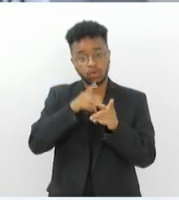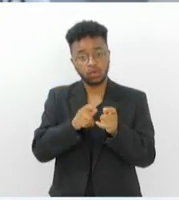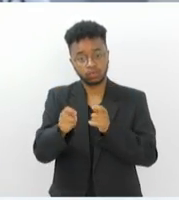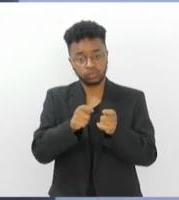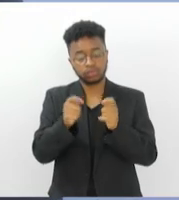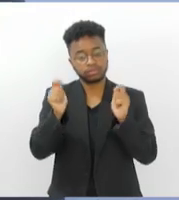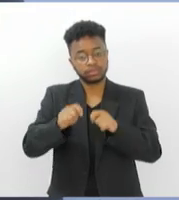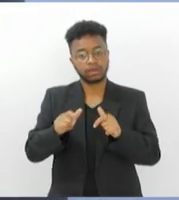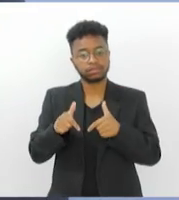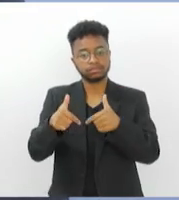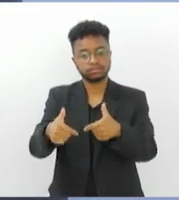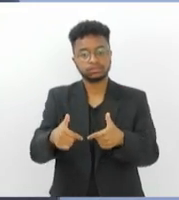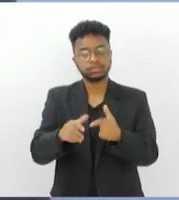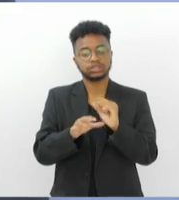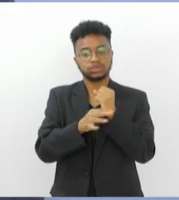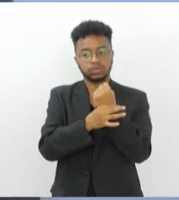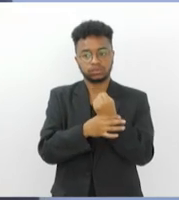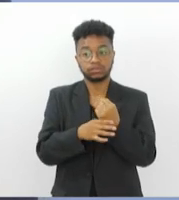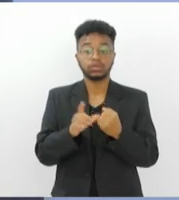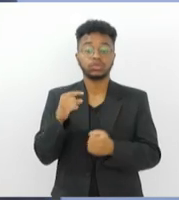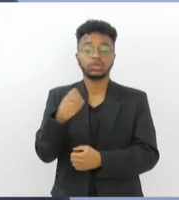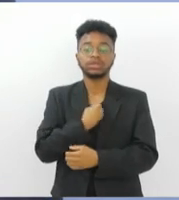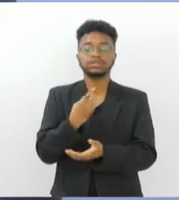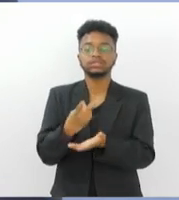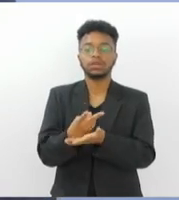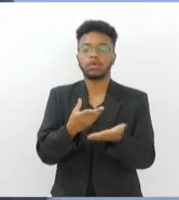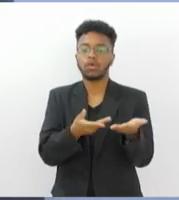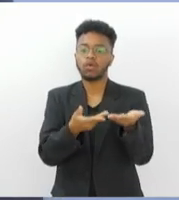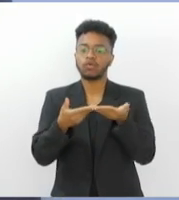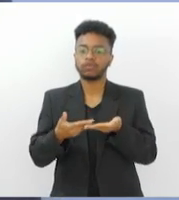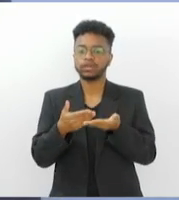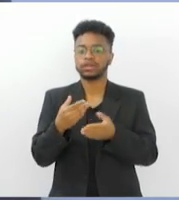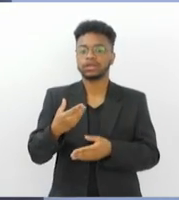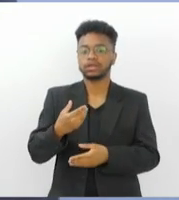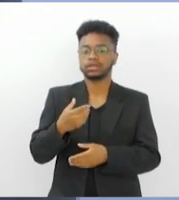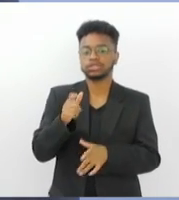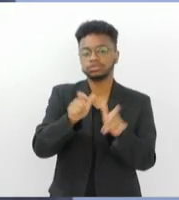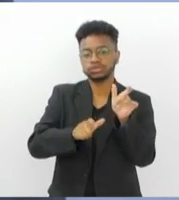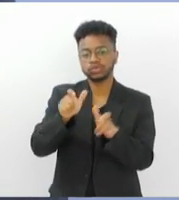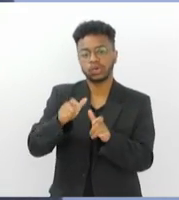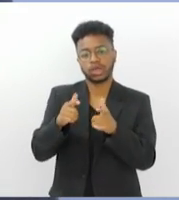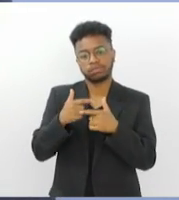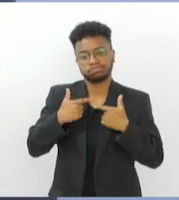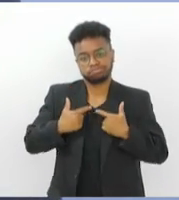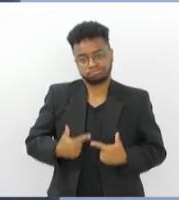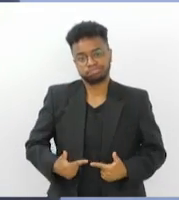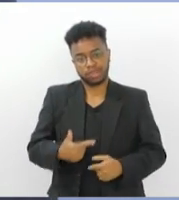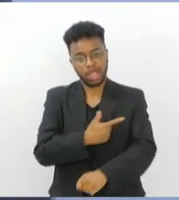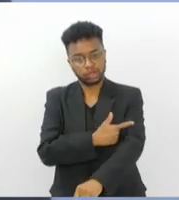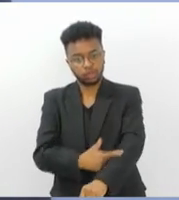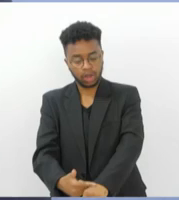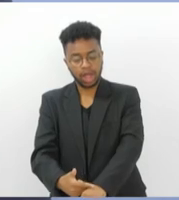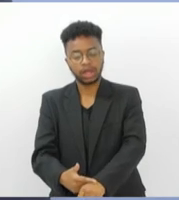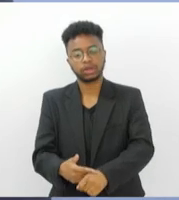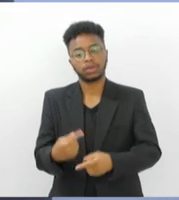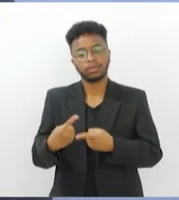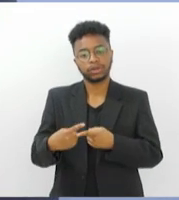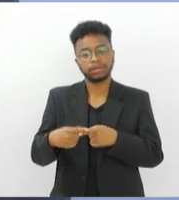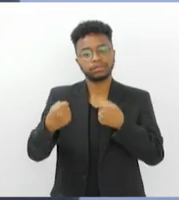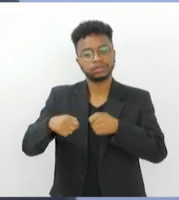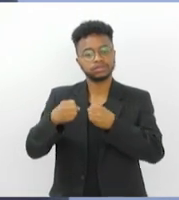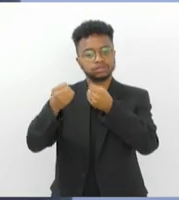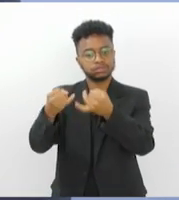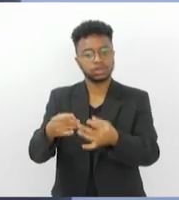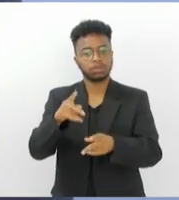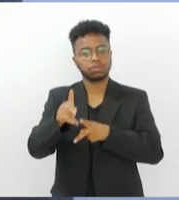segura geralmente a gente convida as pessoas né de maneira Cortez até para a população saber ter as devidas explica ações